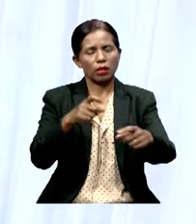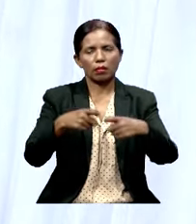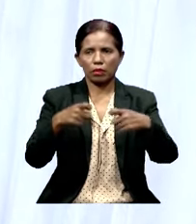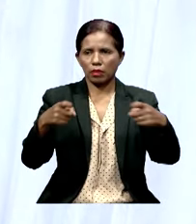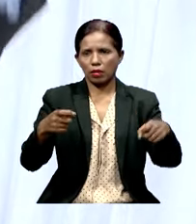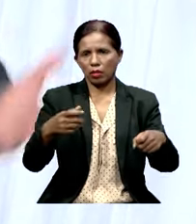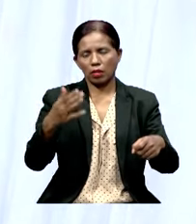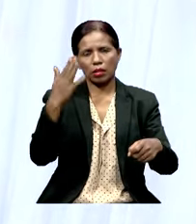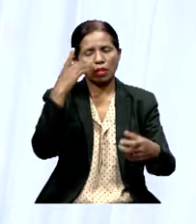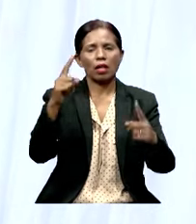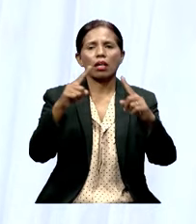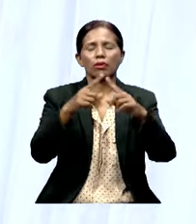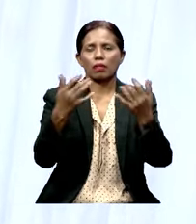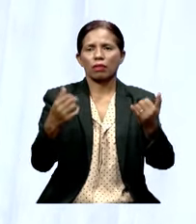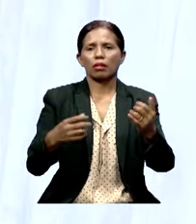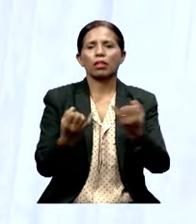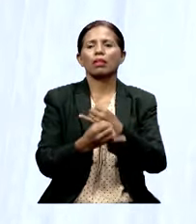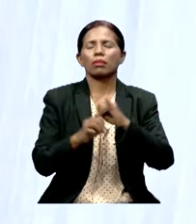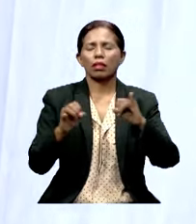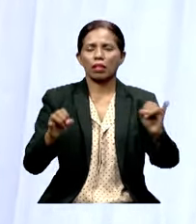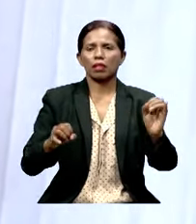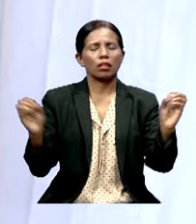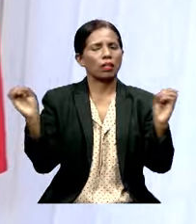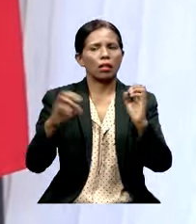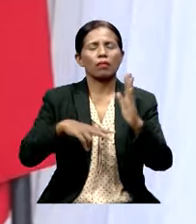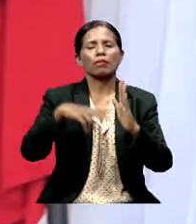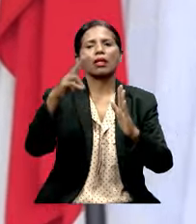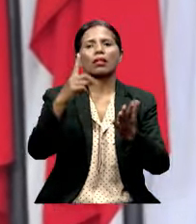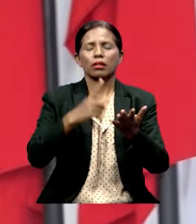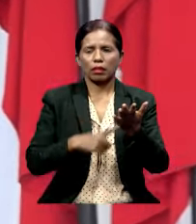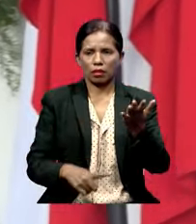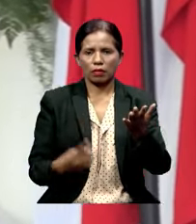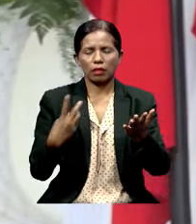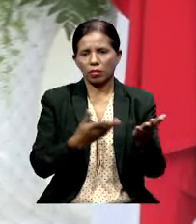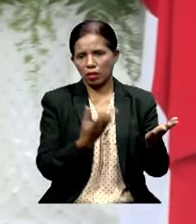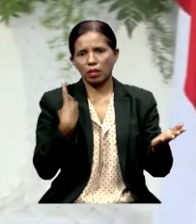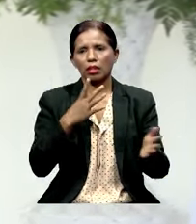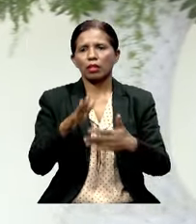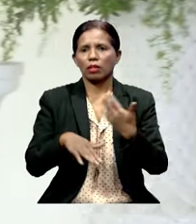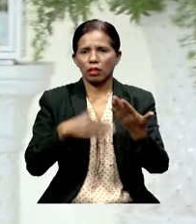o que não é vale saída. E de lei, outro que tem, orienta. E de outro que vem,